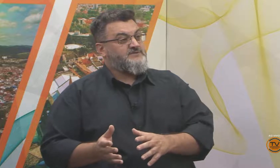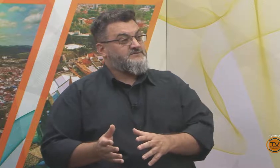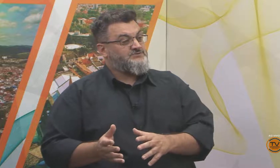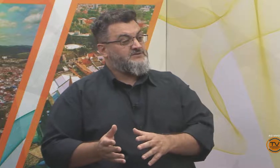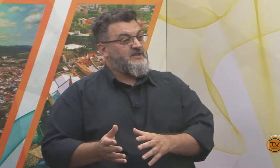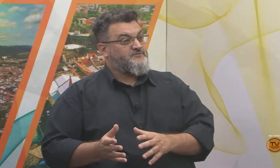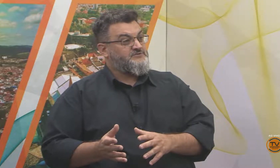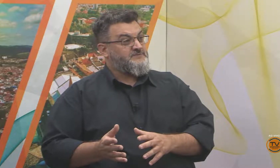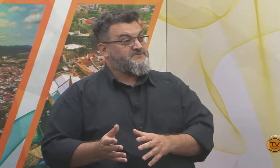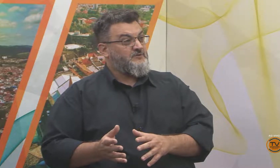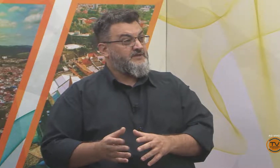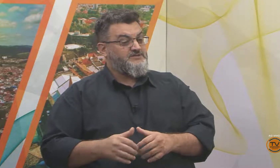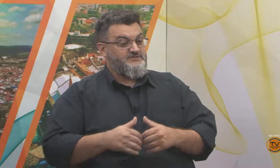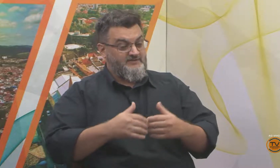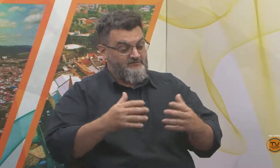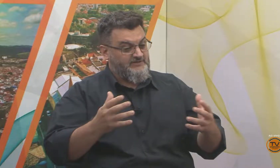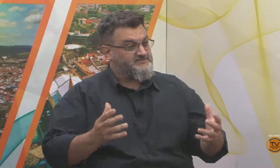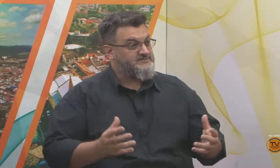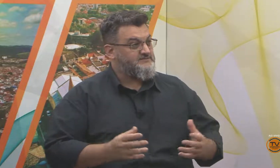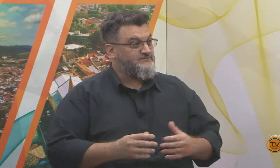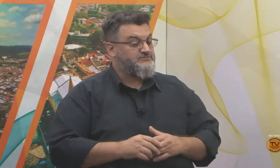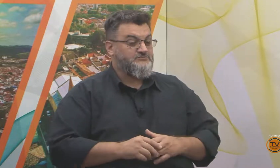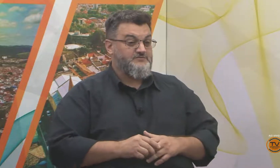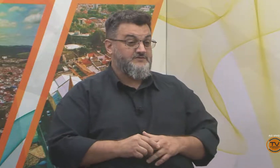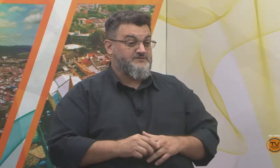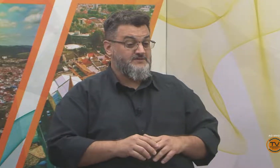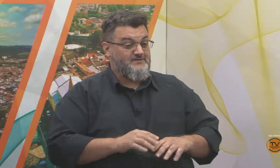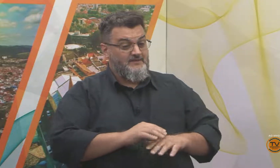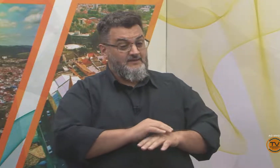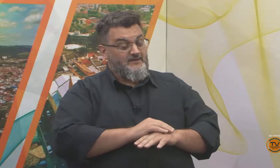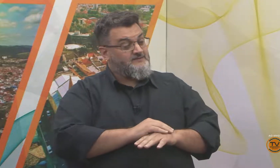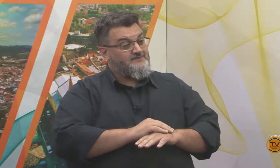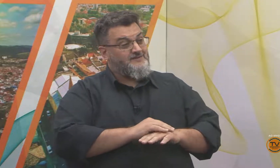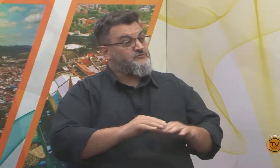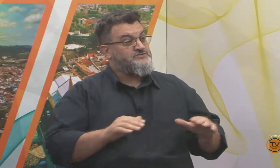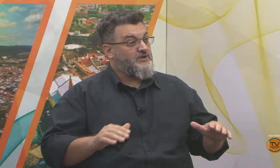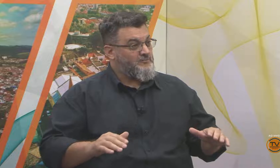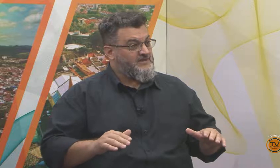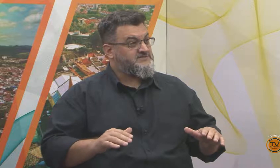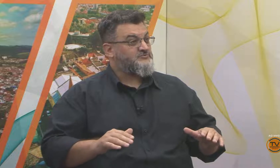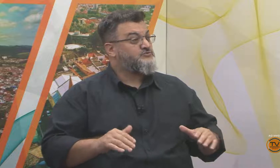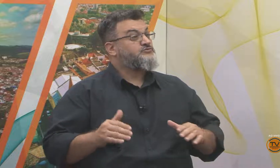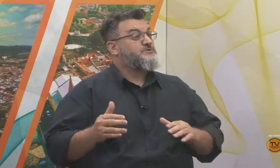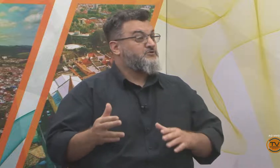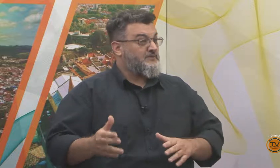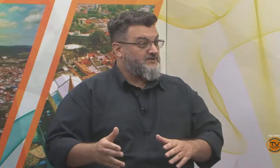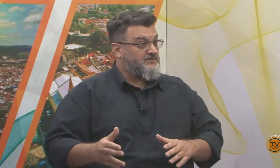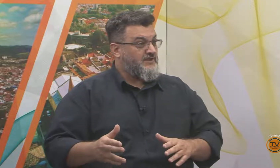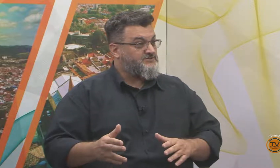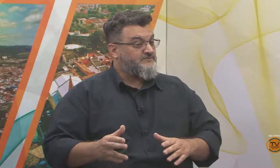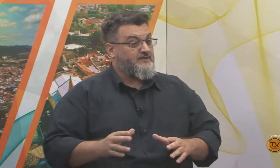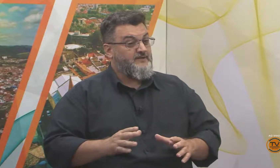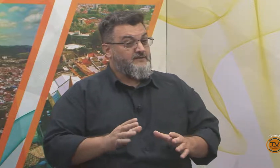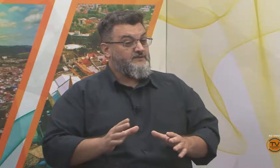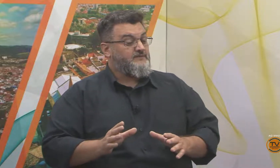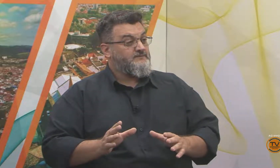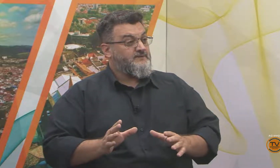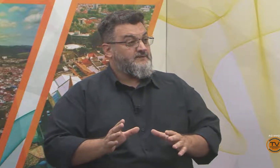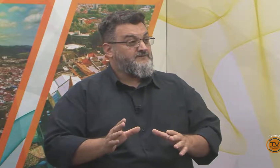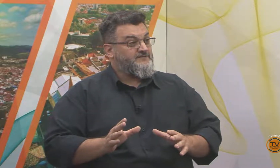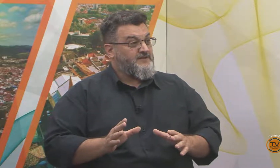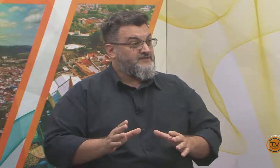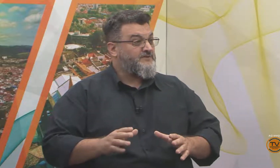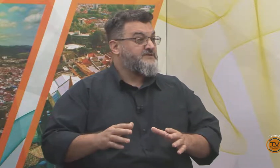uma situação de débitos, né? Principalmente, né? Regularização, instituição financeira, tentar negociar ao máximo, discutir portabilidade, né?